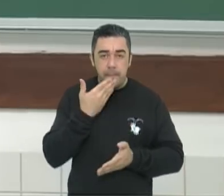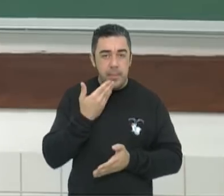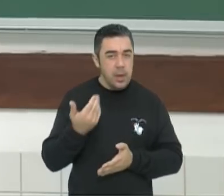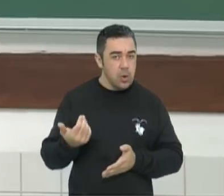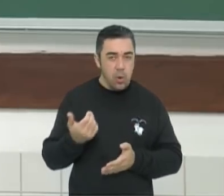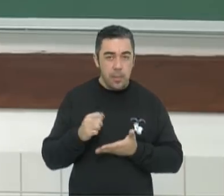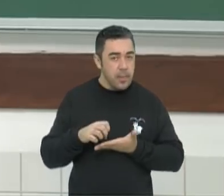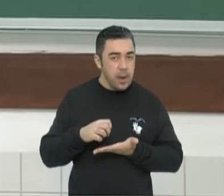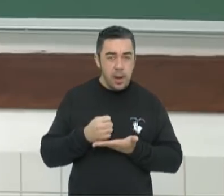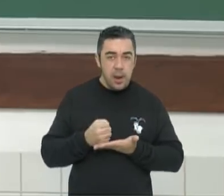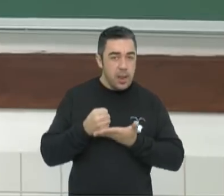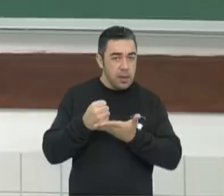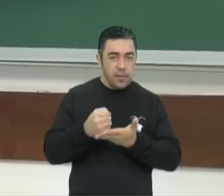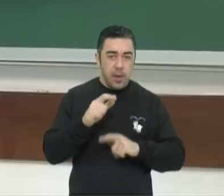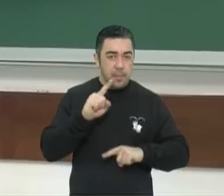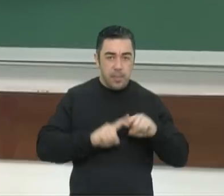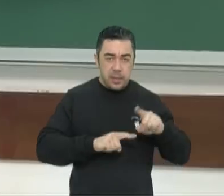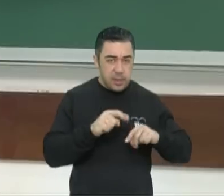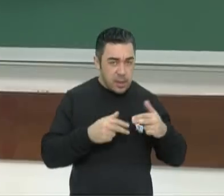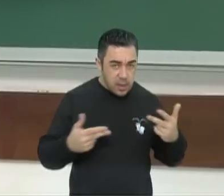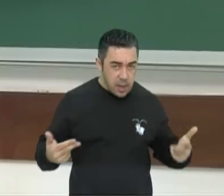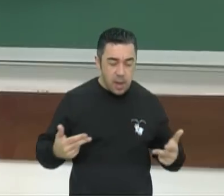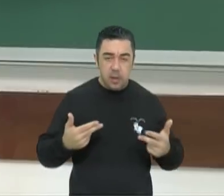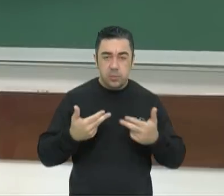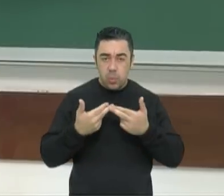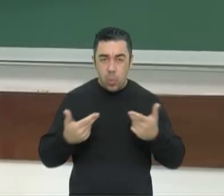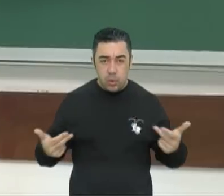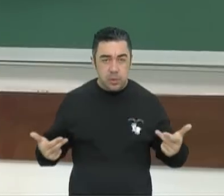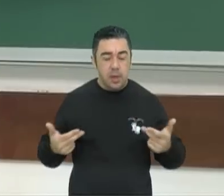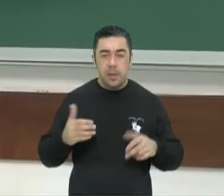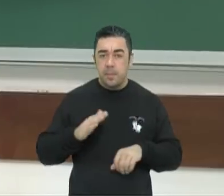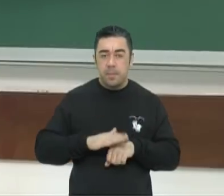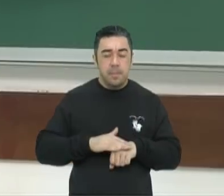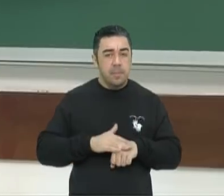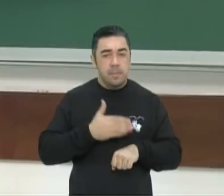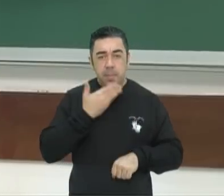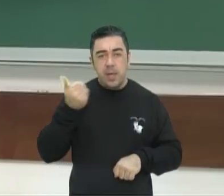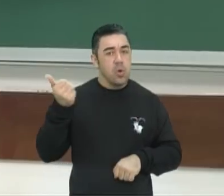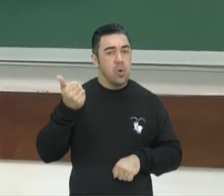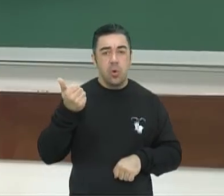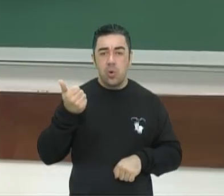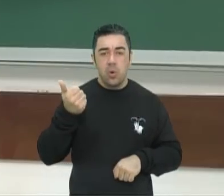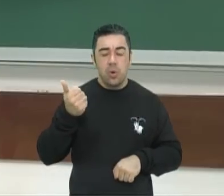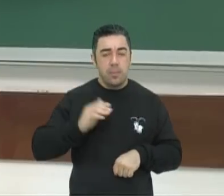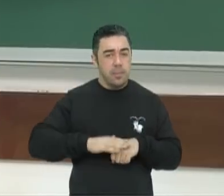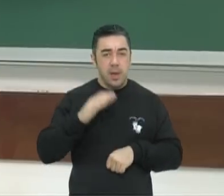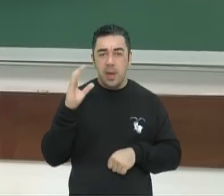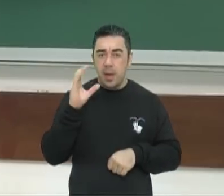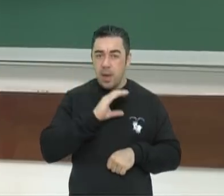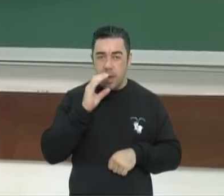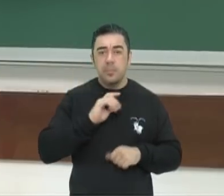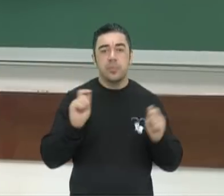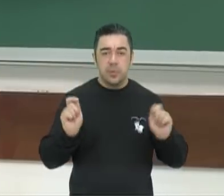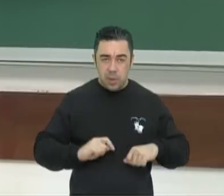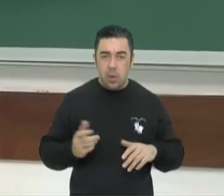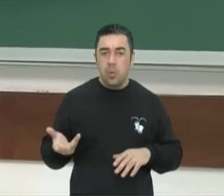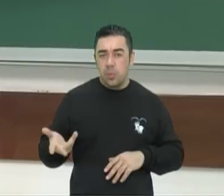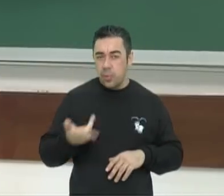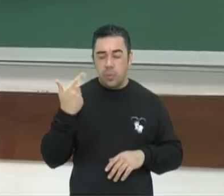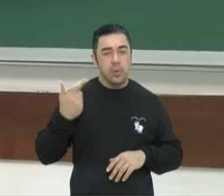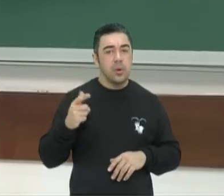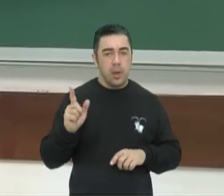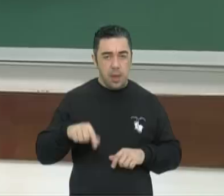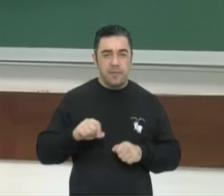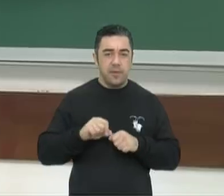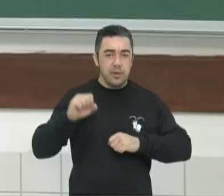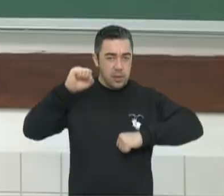de um produto, seja de pessoas, ele acontecia muito mais rápido. E tudo isso beneficiou o processo da